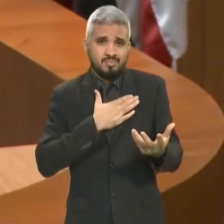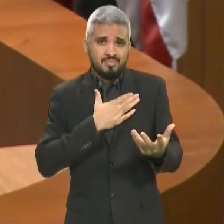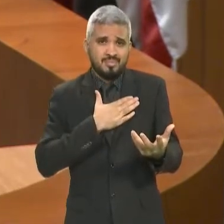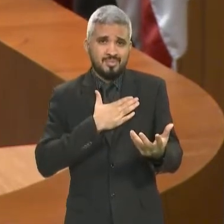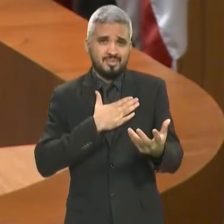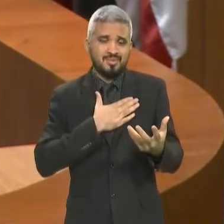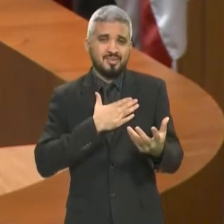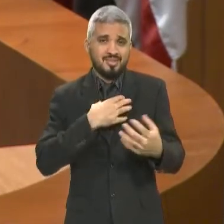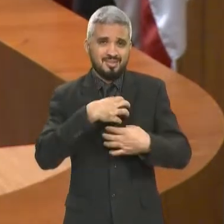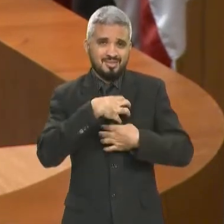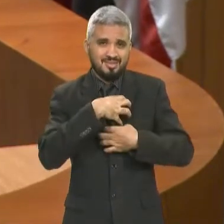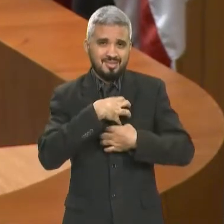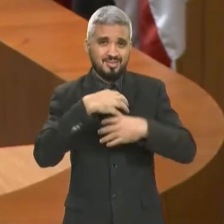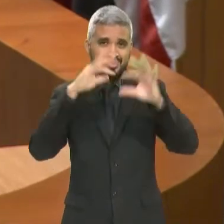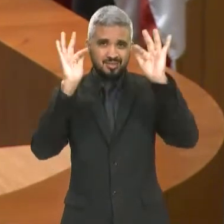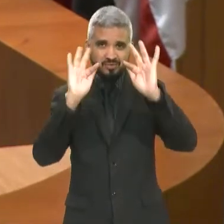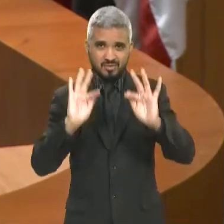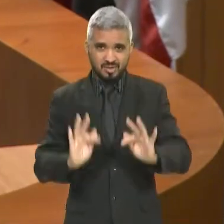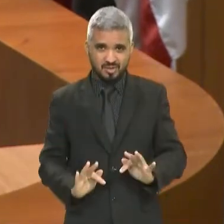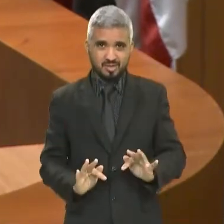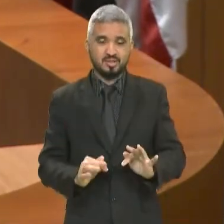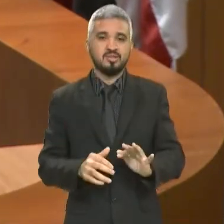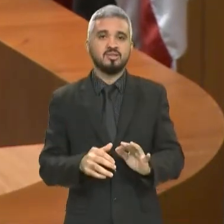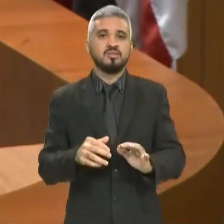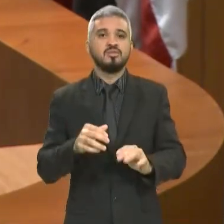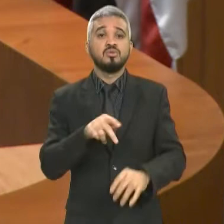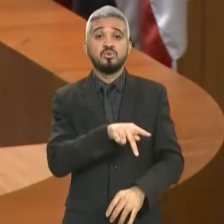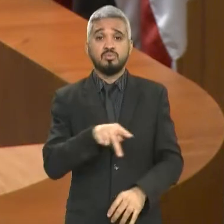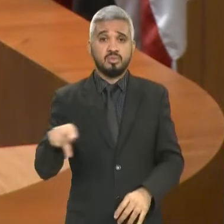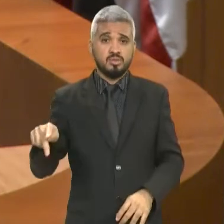teve o presidente Lula, que teve